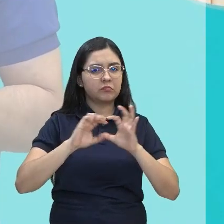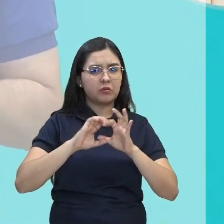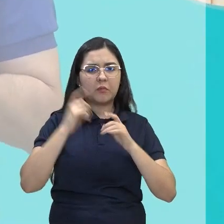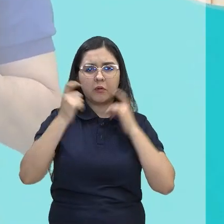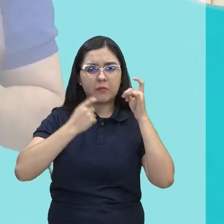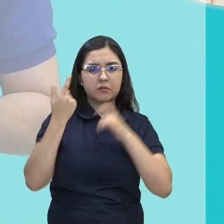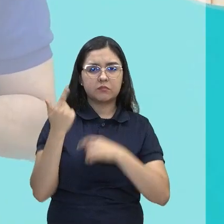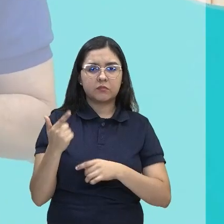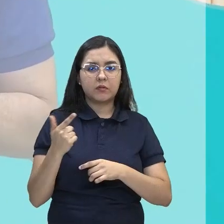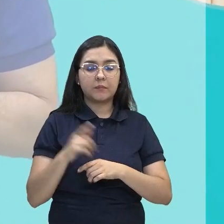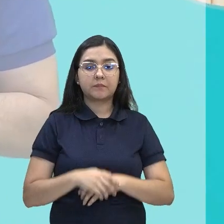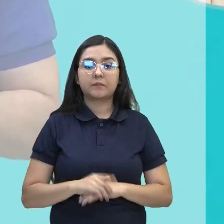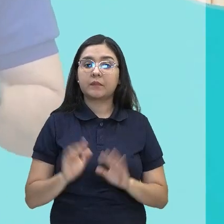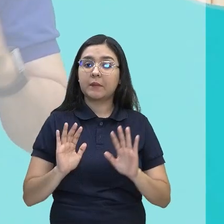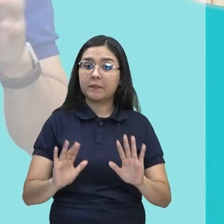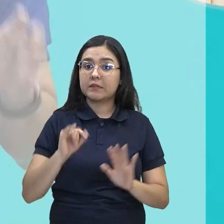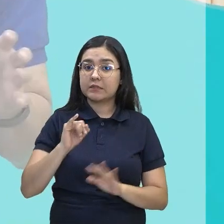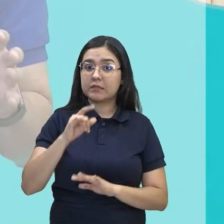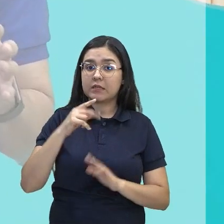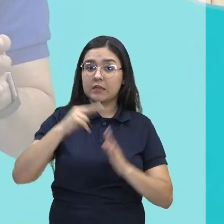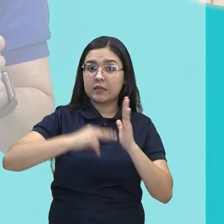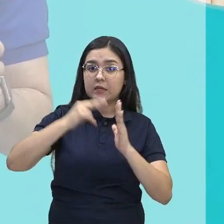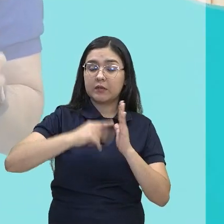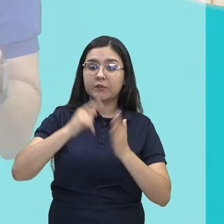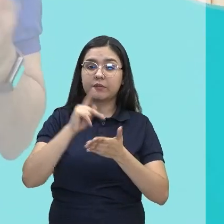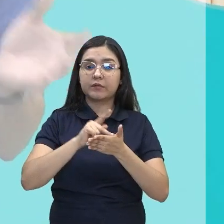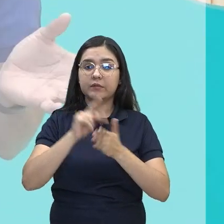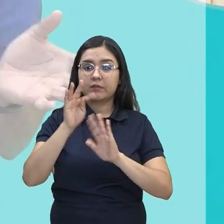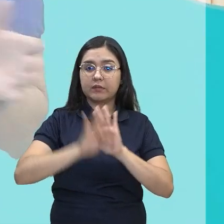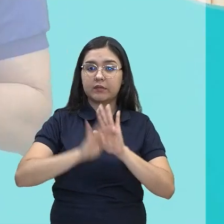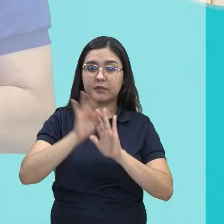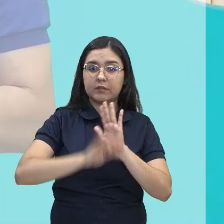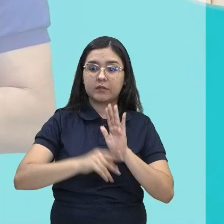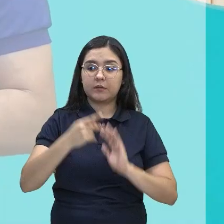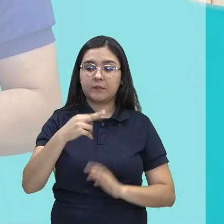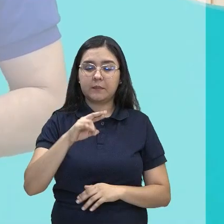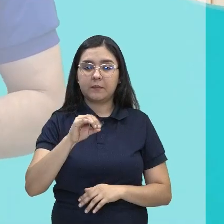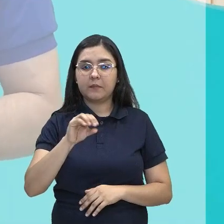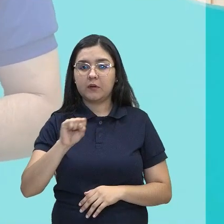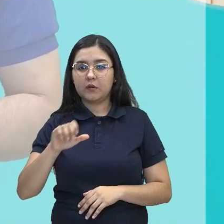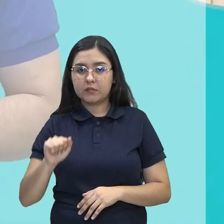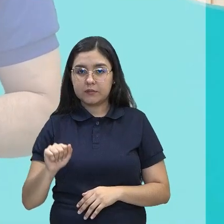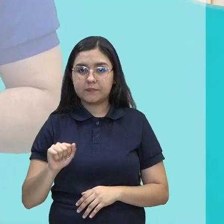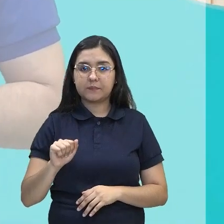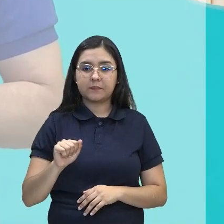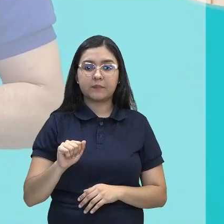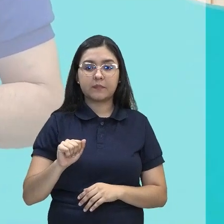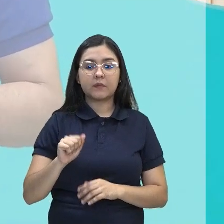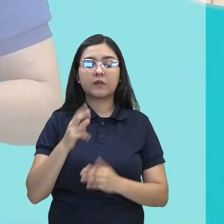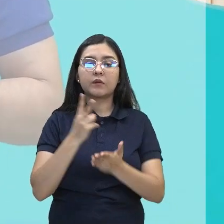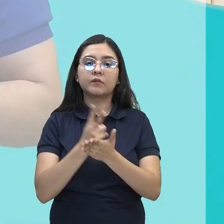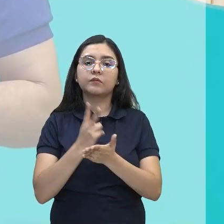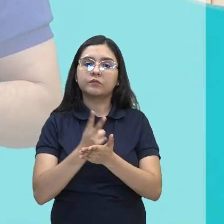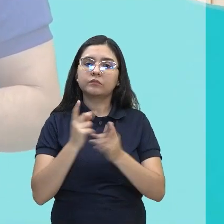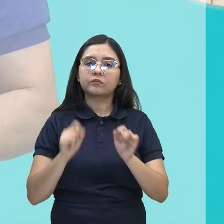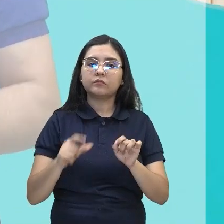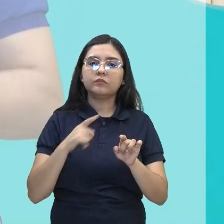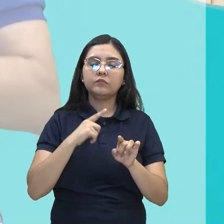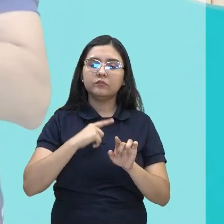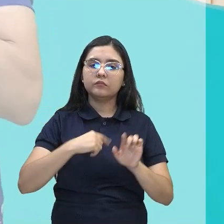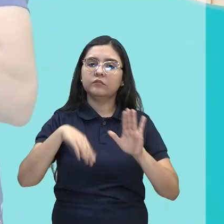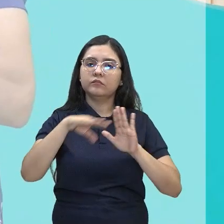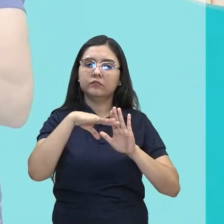isso, né? Mas se você ler um texto em prosa, ou originalmente em prosa, que contém esse mesmo